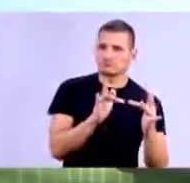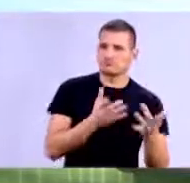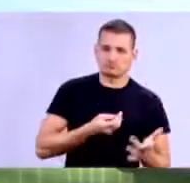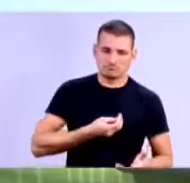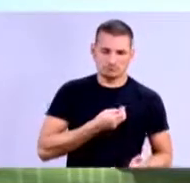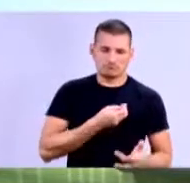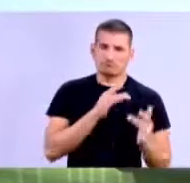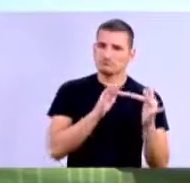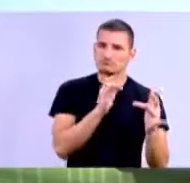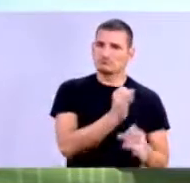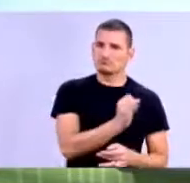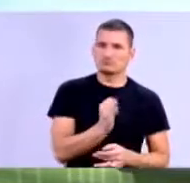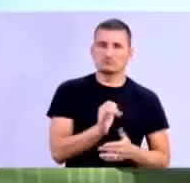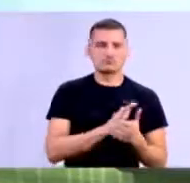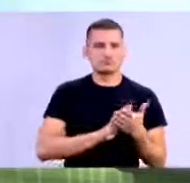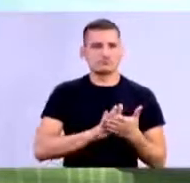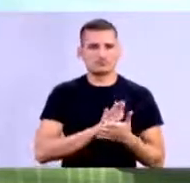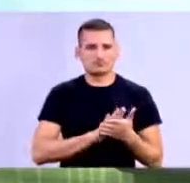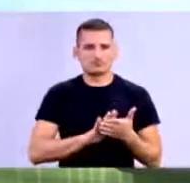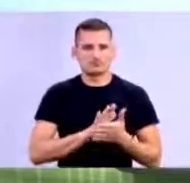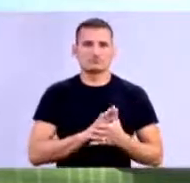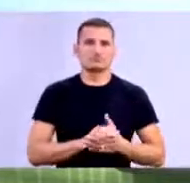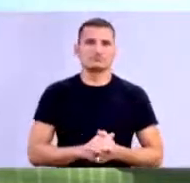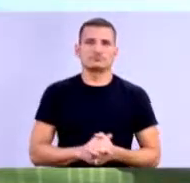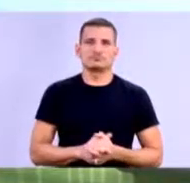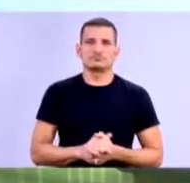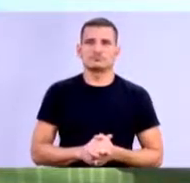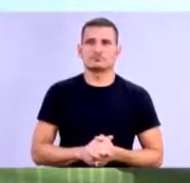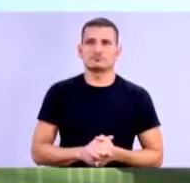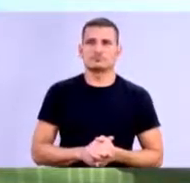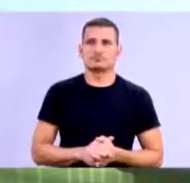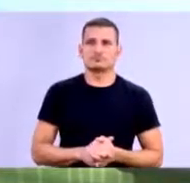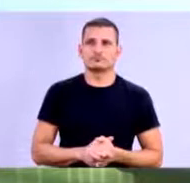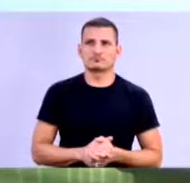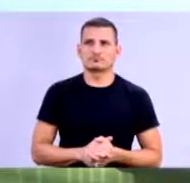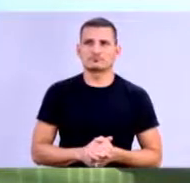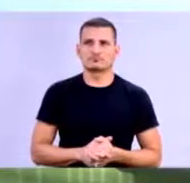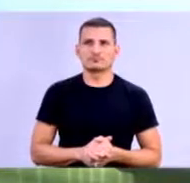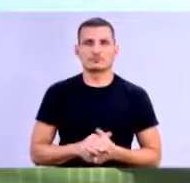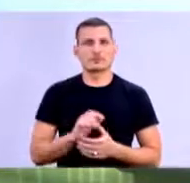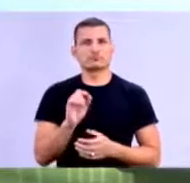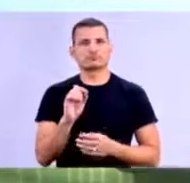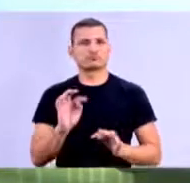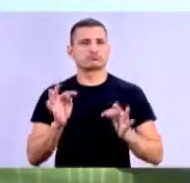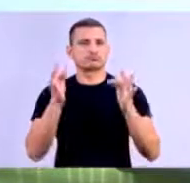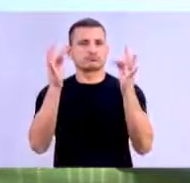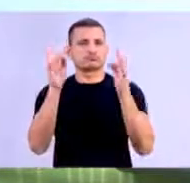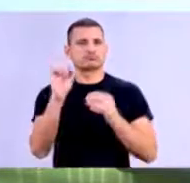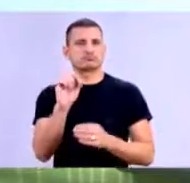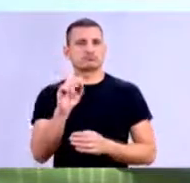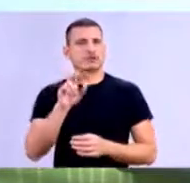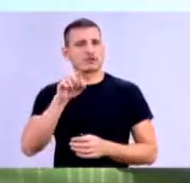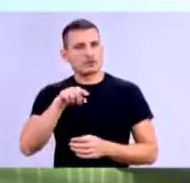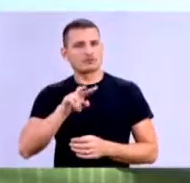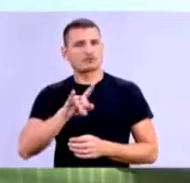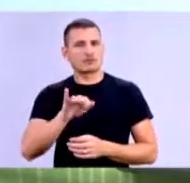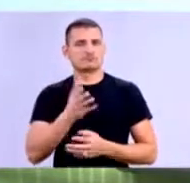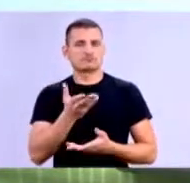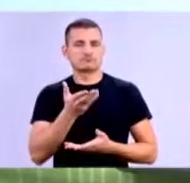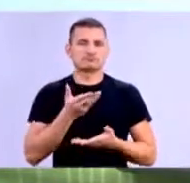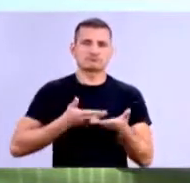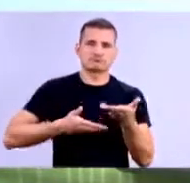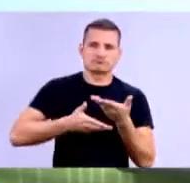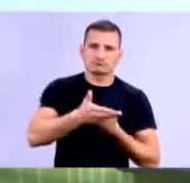físico com o tutor, e as tecnologias são o que vai mediar, o que vai permitir que